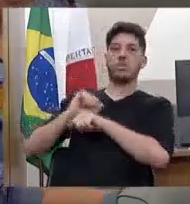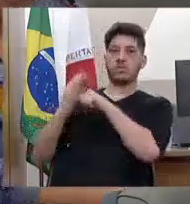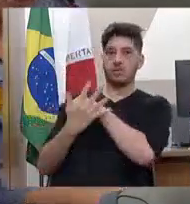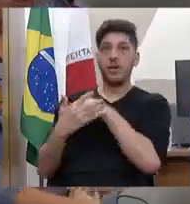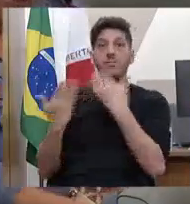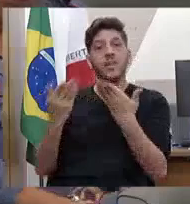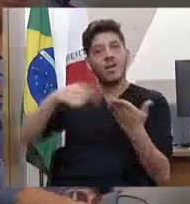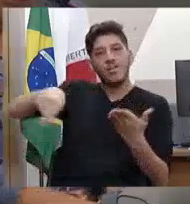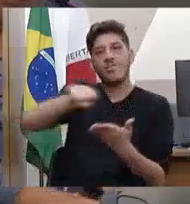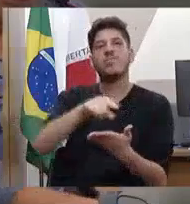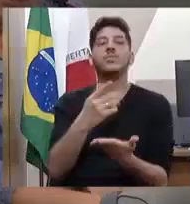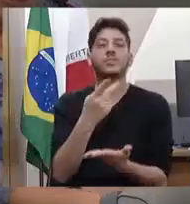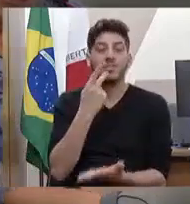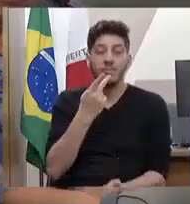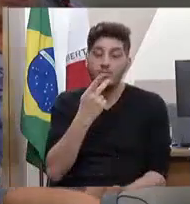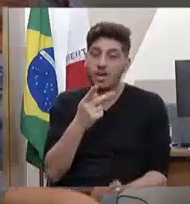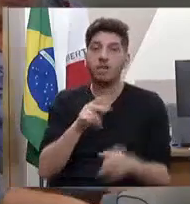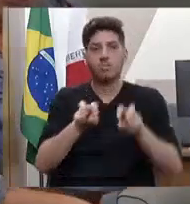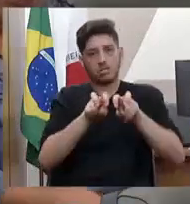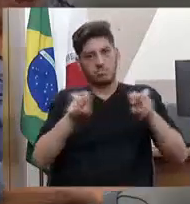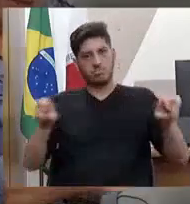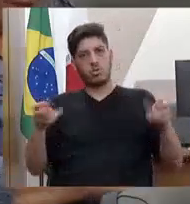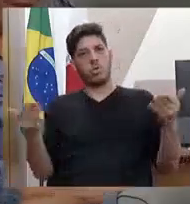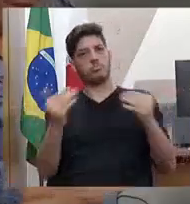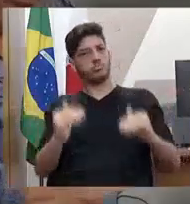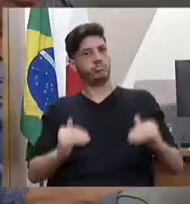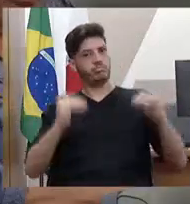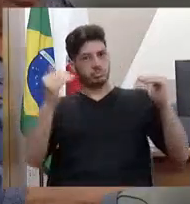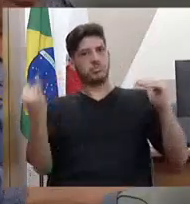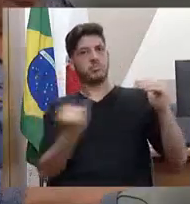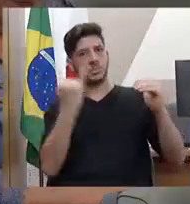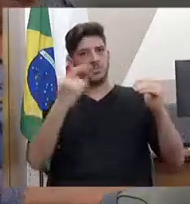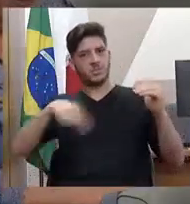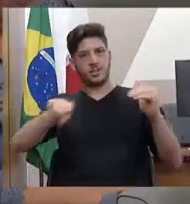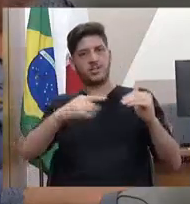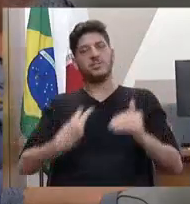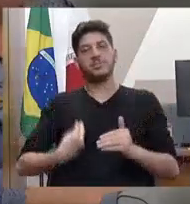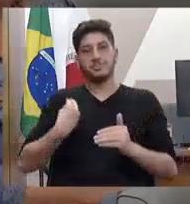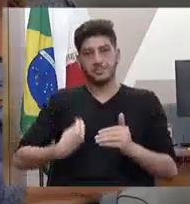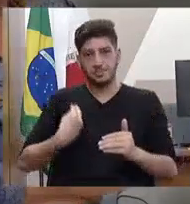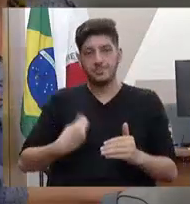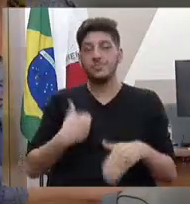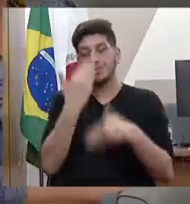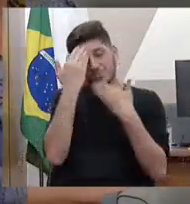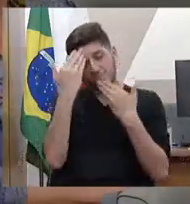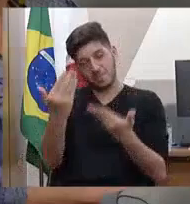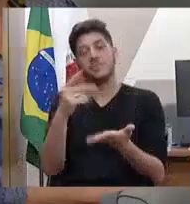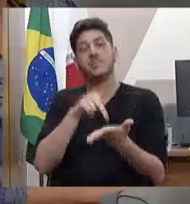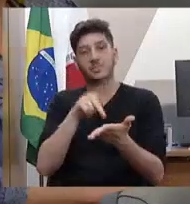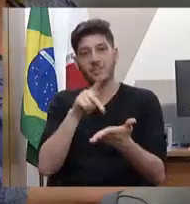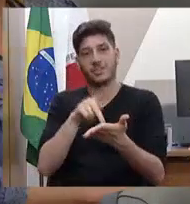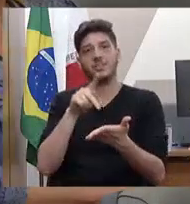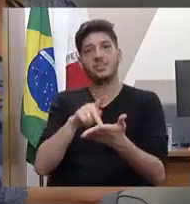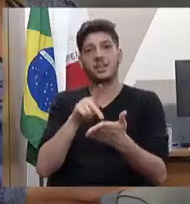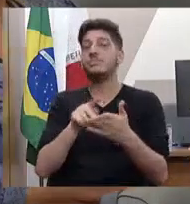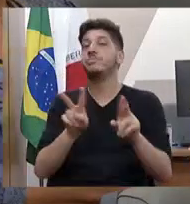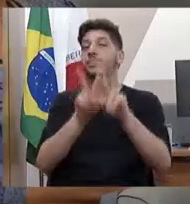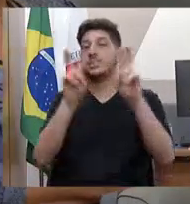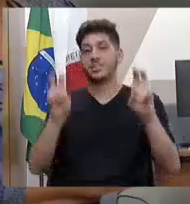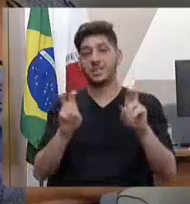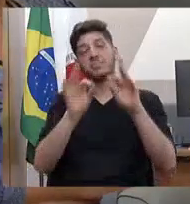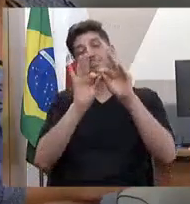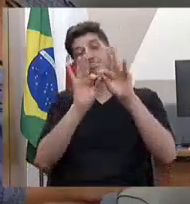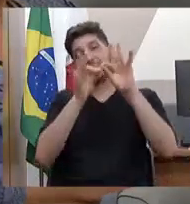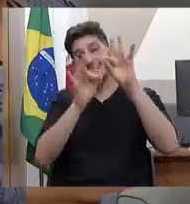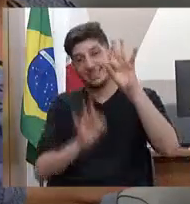e prezadas autoridades que estão aqui né nessa tarde eu quero agradecer a vocês o assunto é muito longo